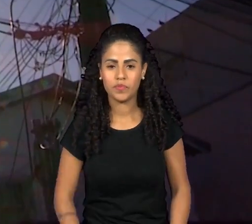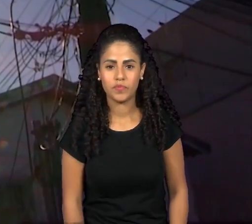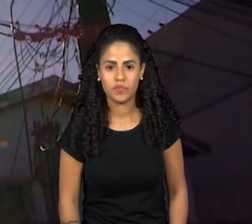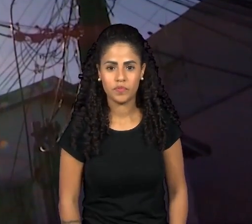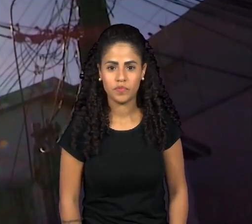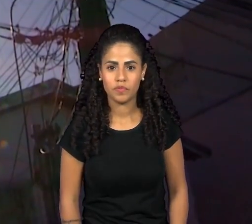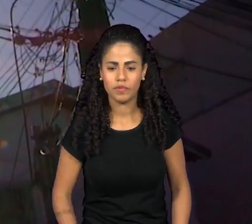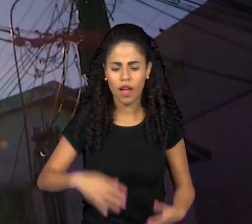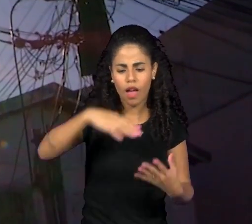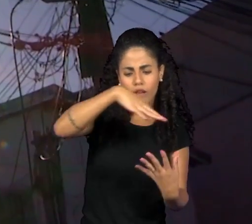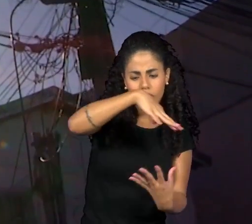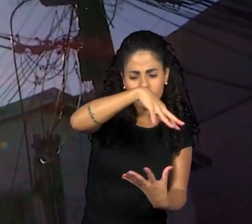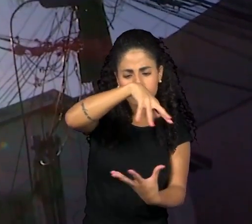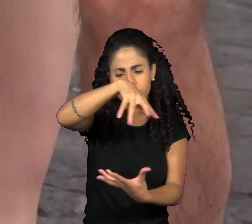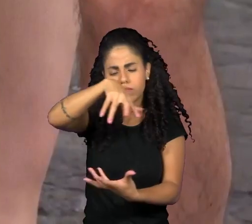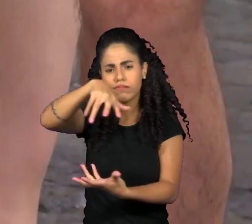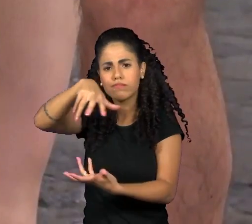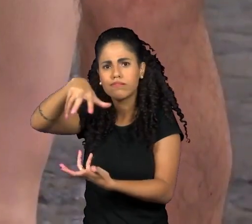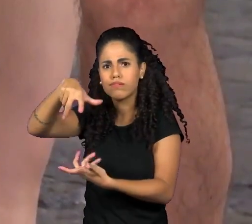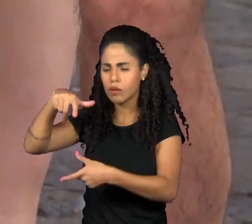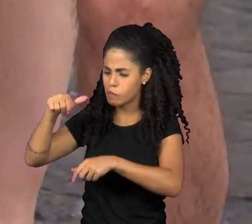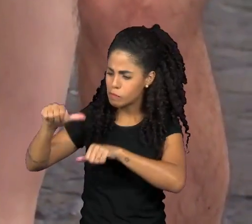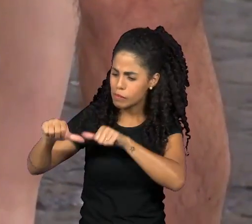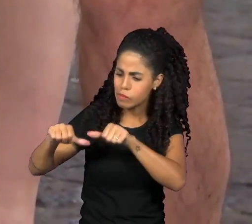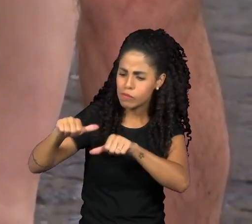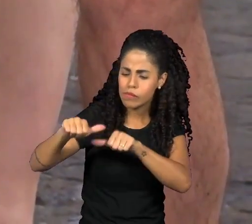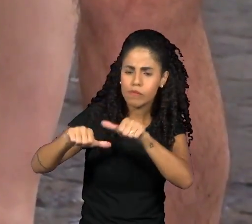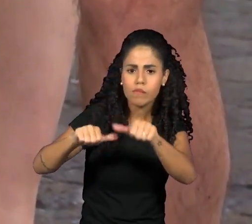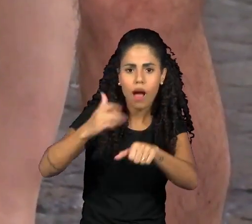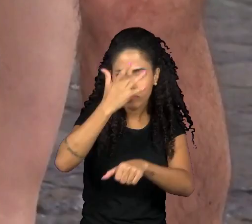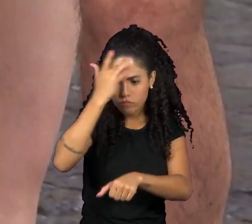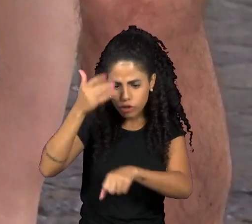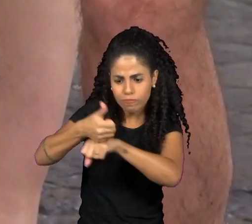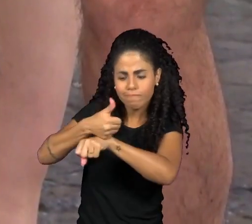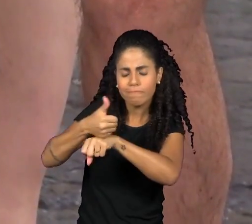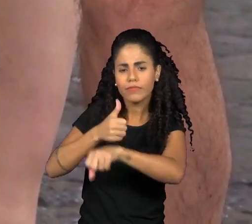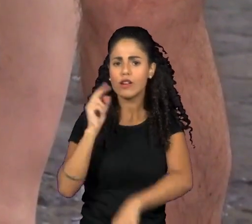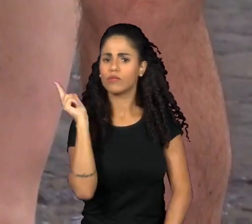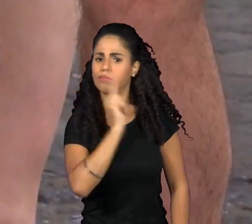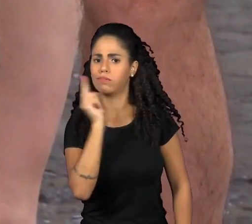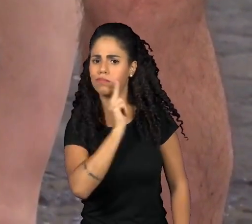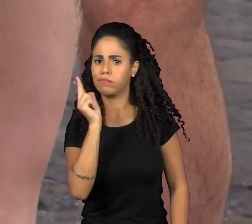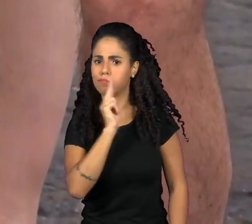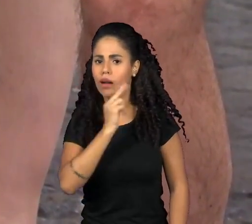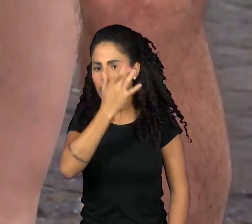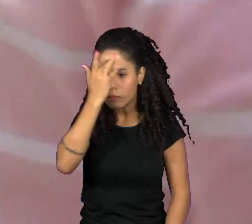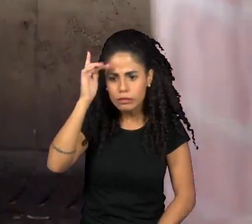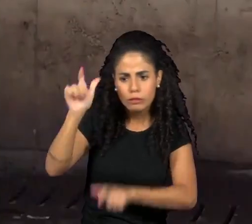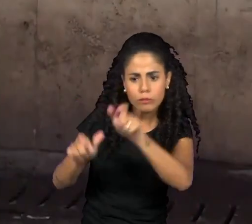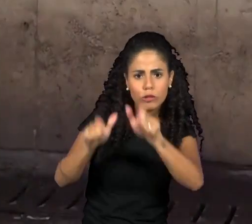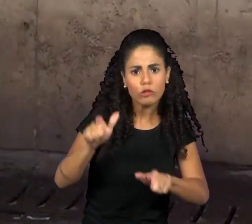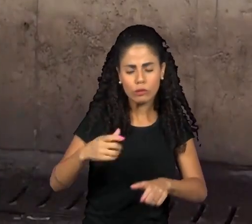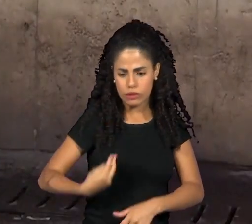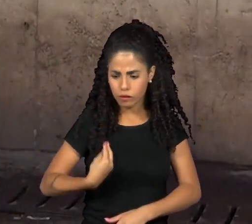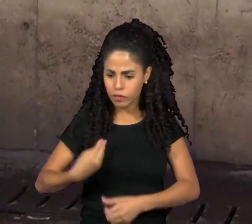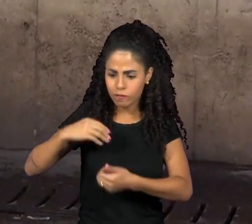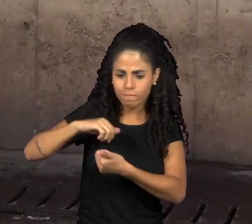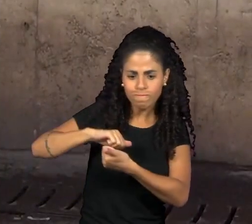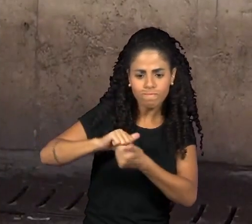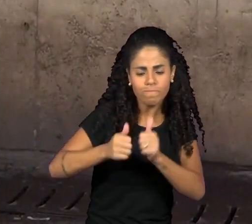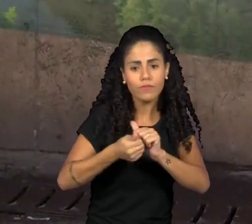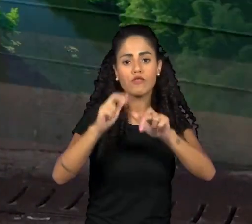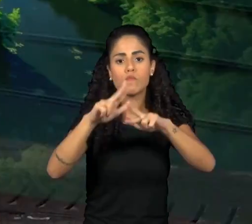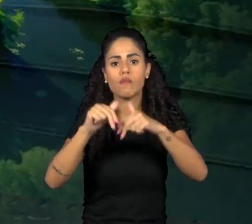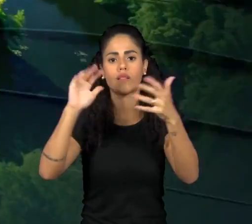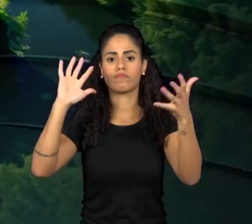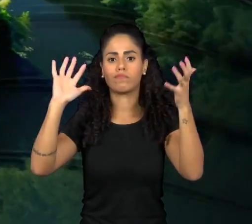O mundo em transformação. Especialistas indicam as medidas urgentes para as pessoas se adaptarem às mudanças do clima.